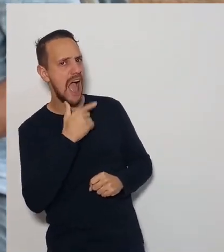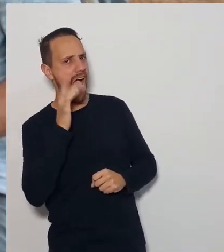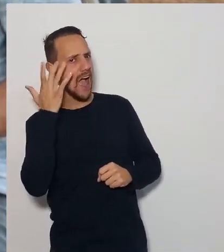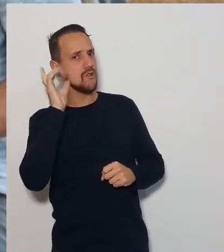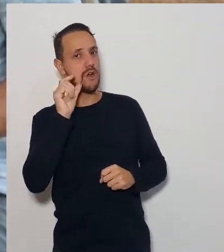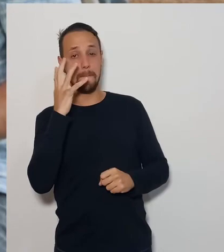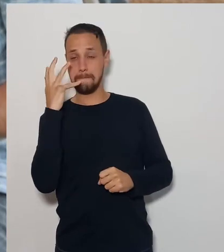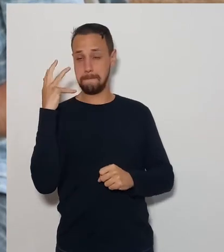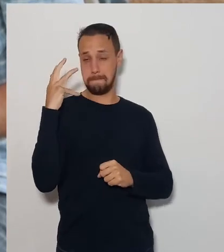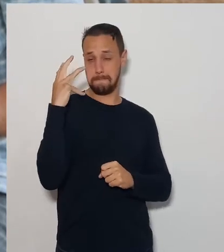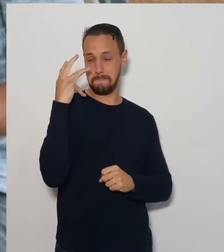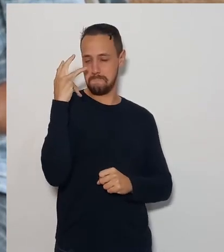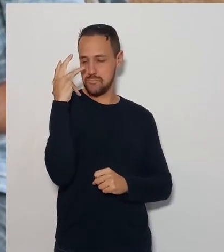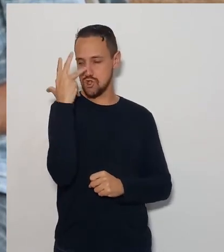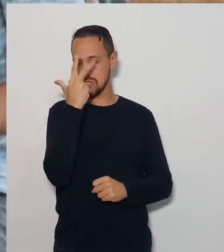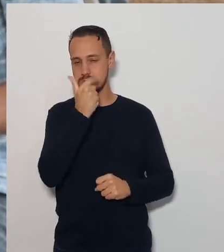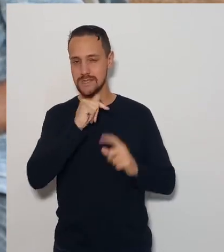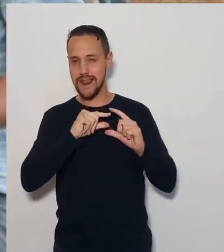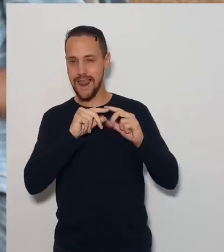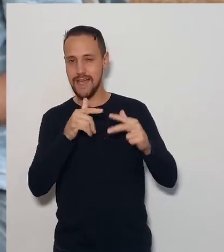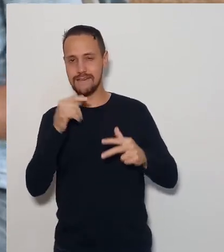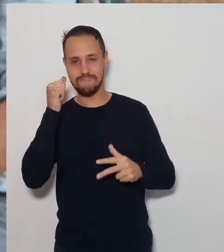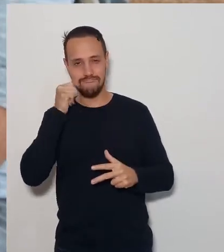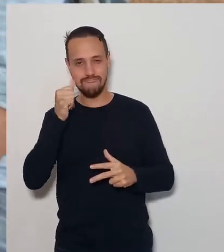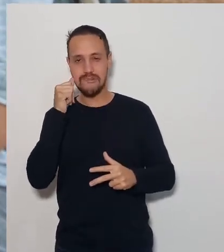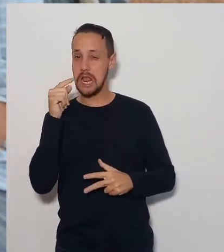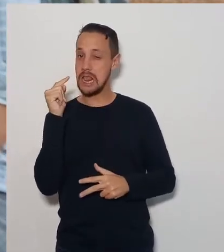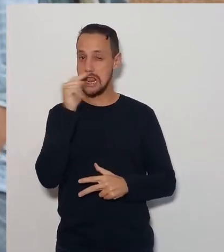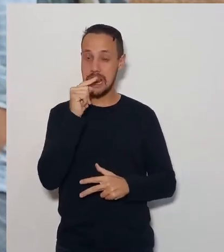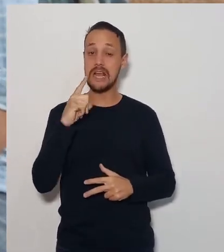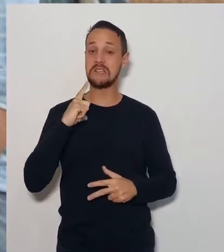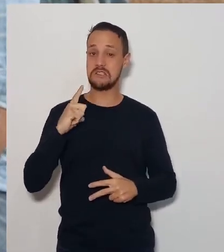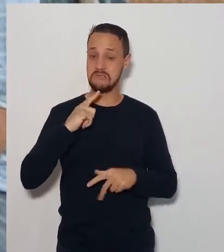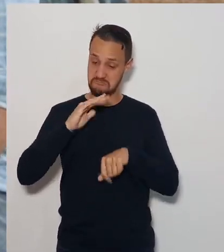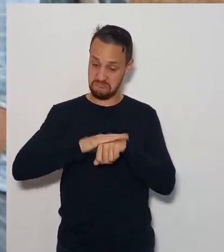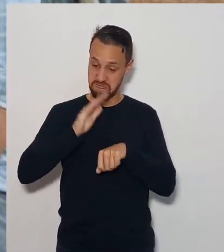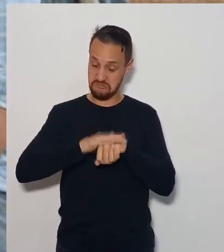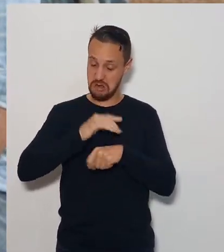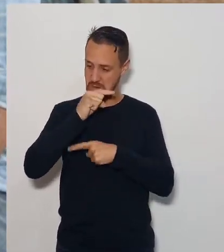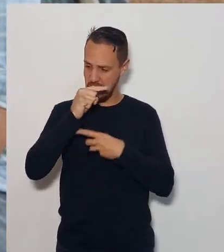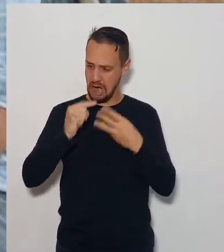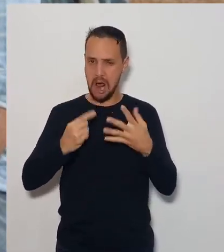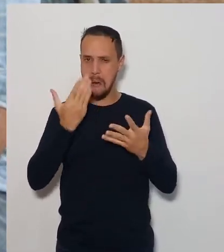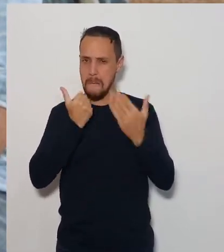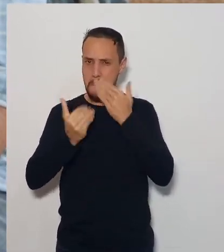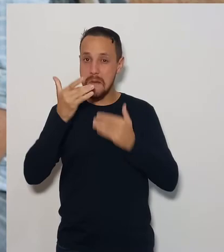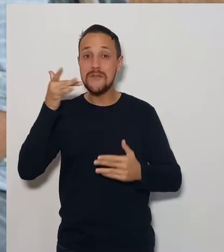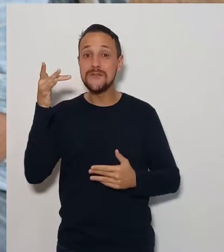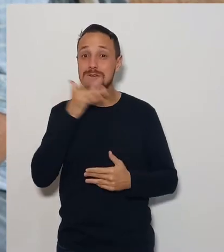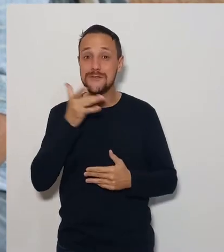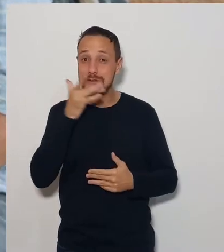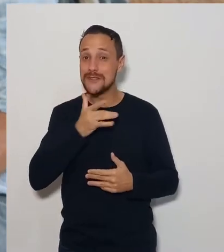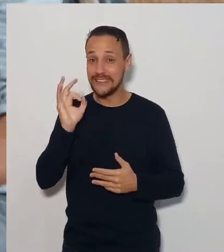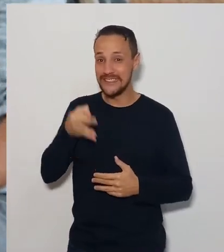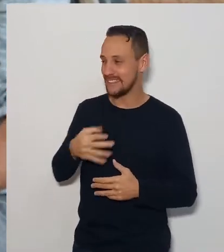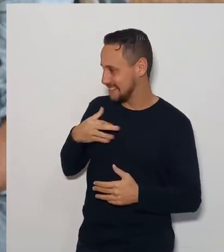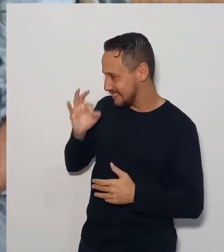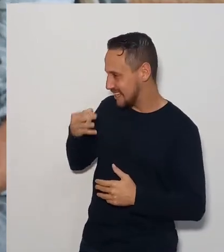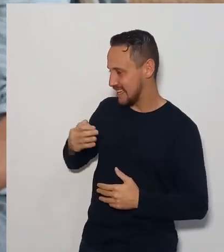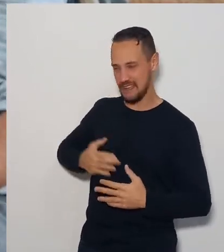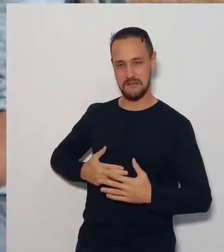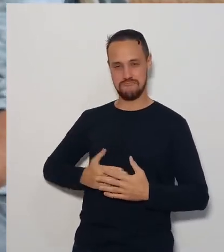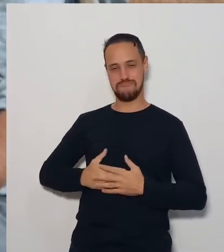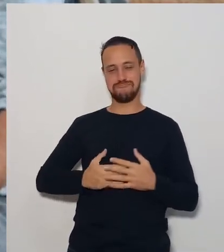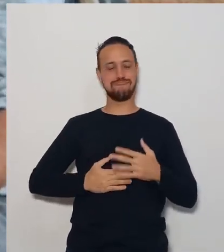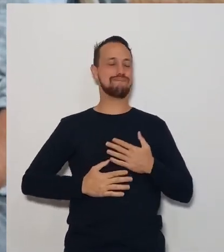povo bonito da Defi, com as belezas. Formos de mulher. Eu tô sabendo é que fizeram uns comer mas dos bons. Sério. Ai, tirar a barriga